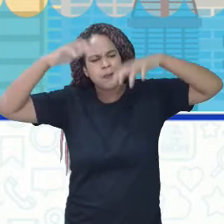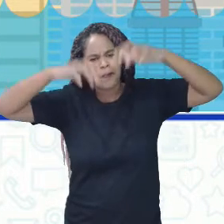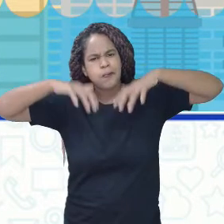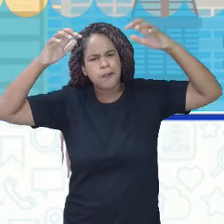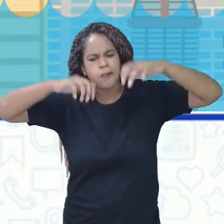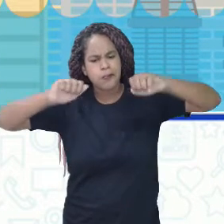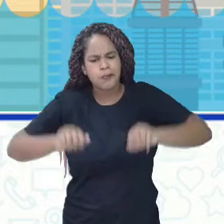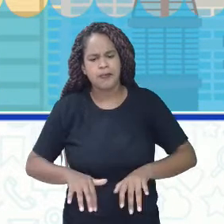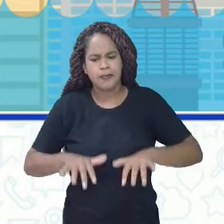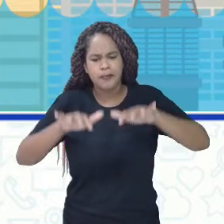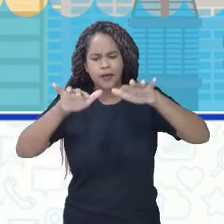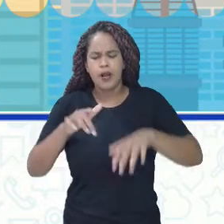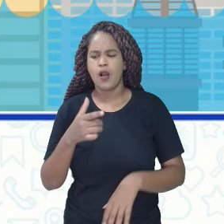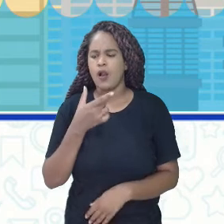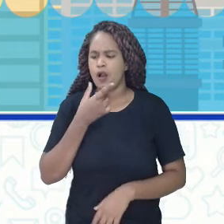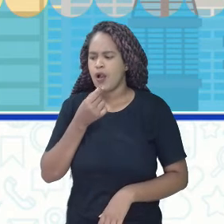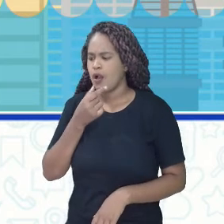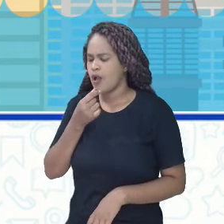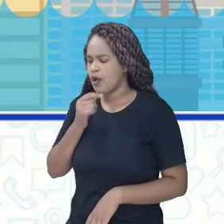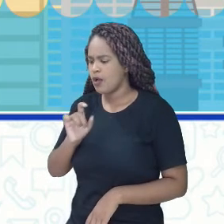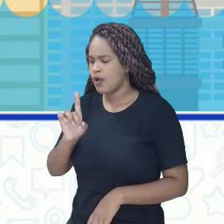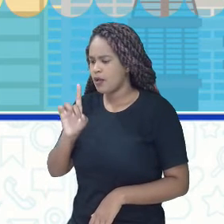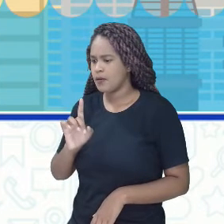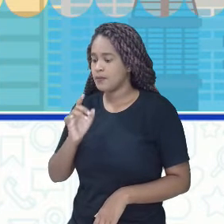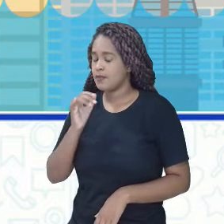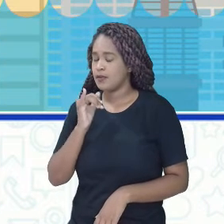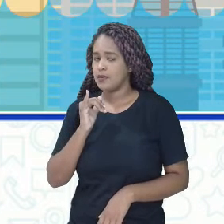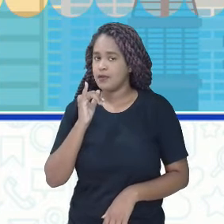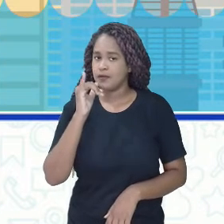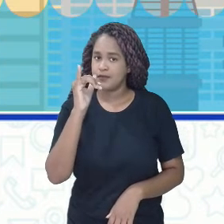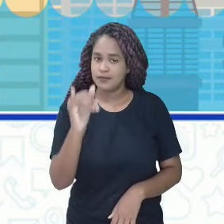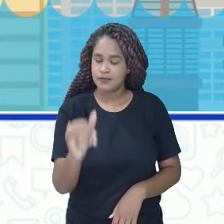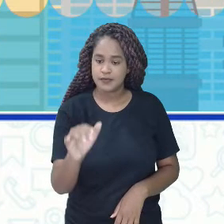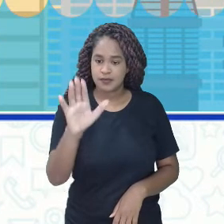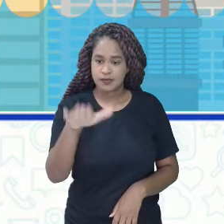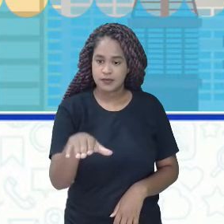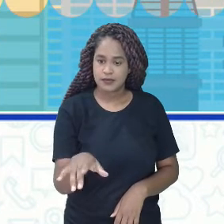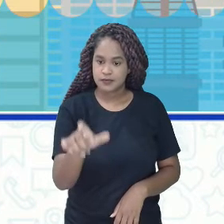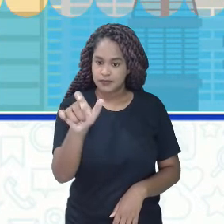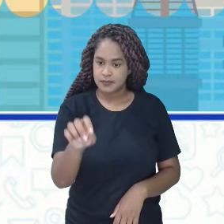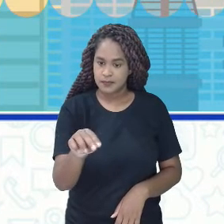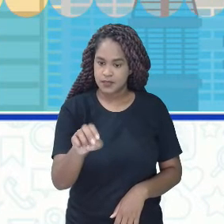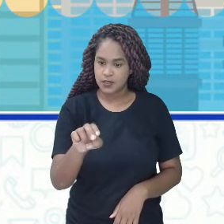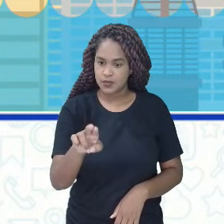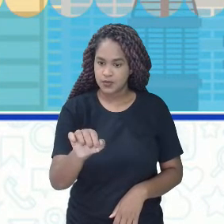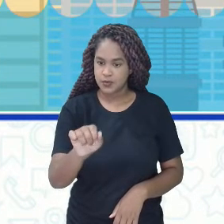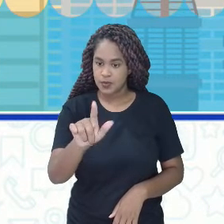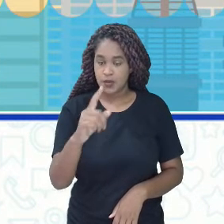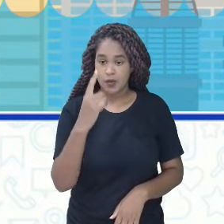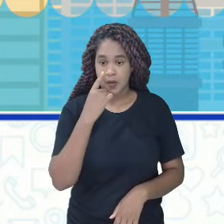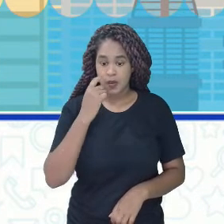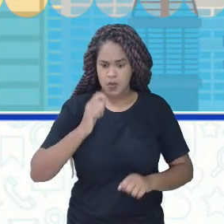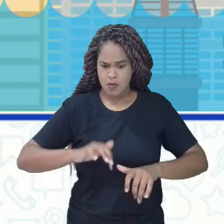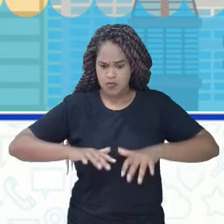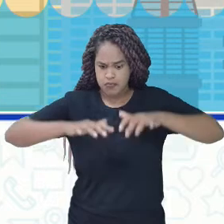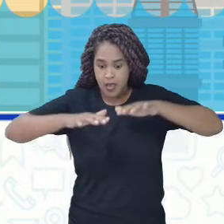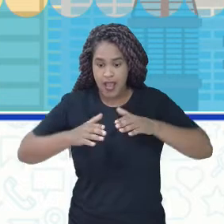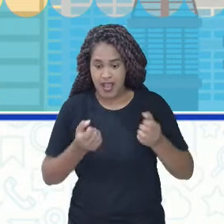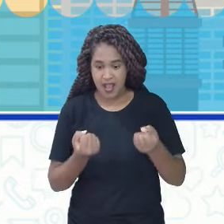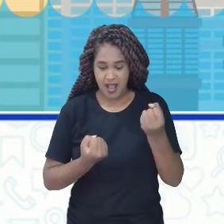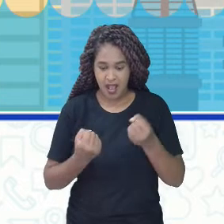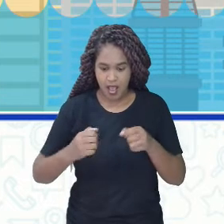alagamentos, um rapaz avisa para o português: Manuel, a enchente vai levar seu carro. Sem perder